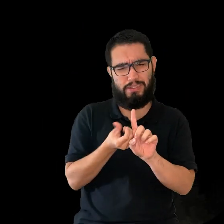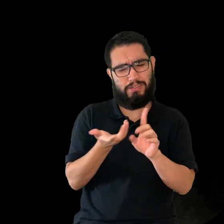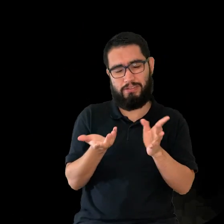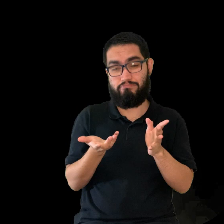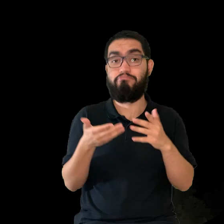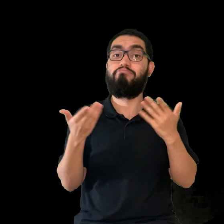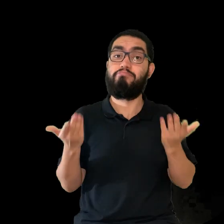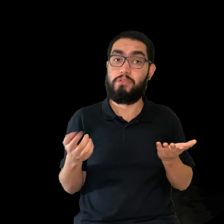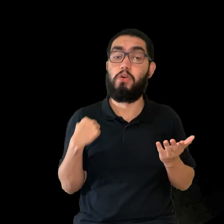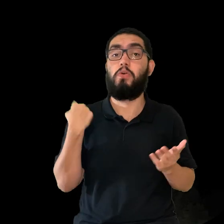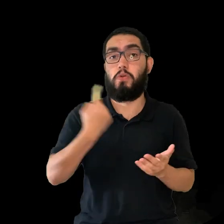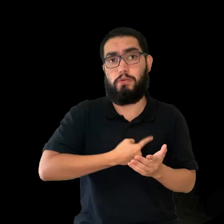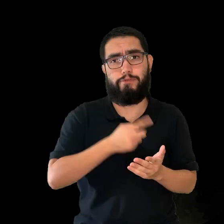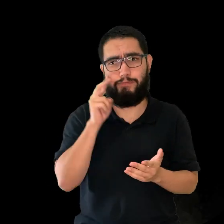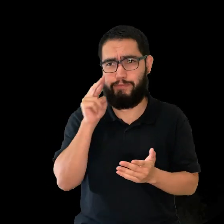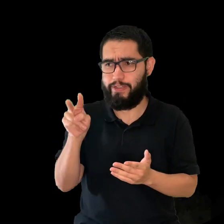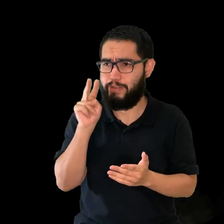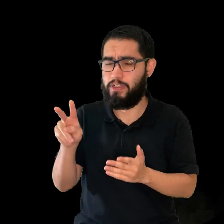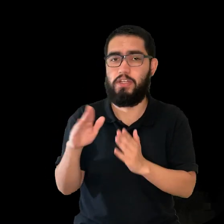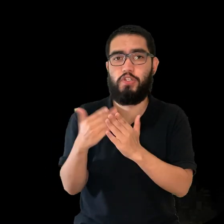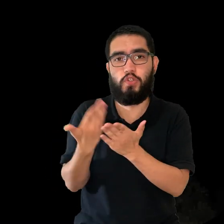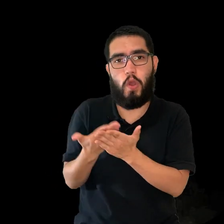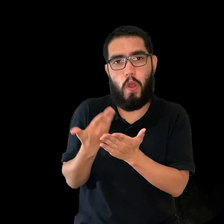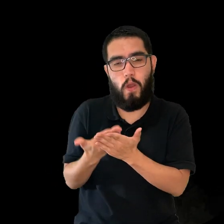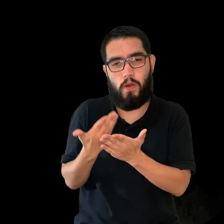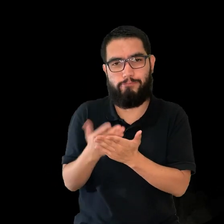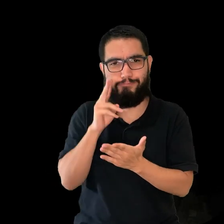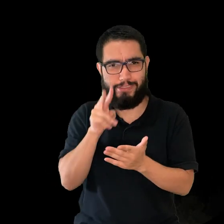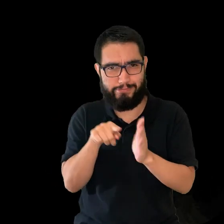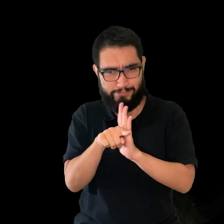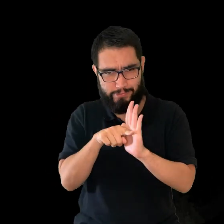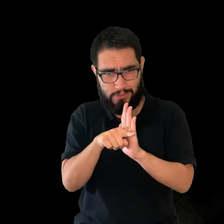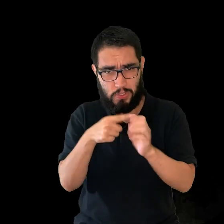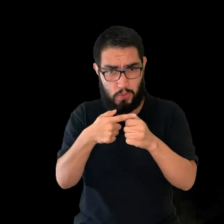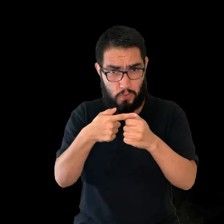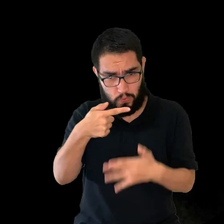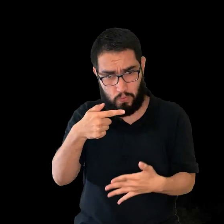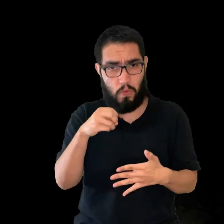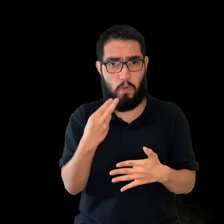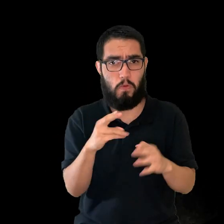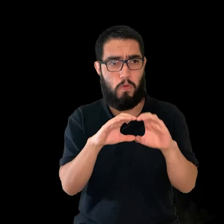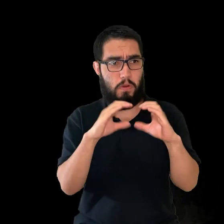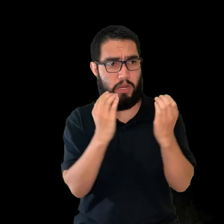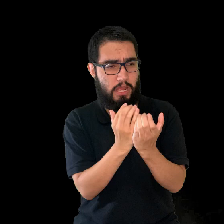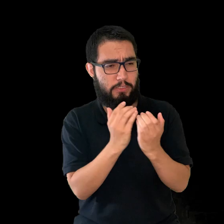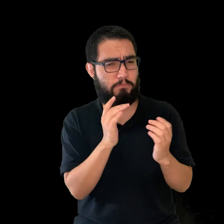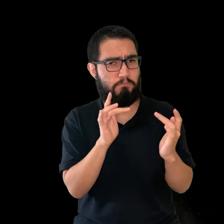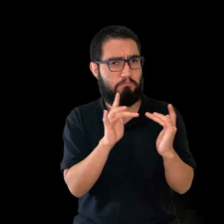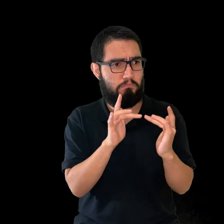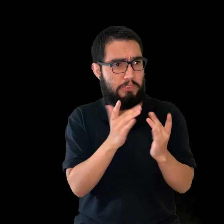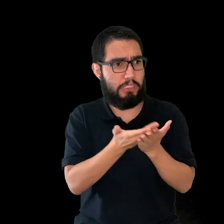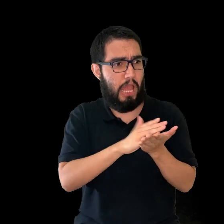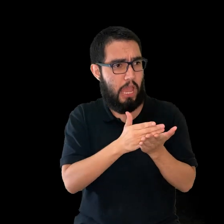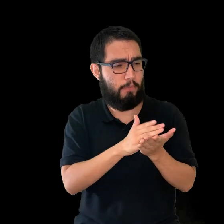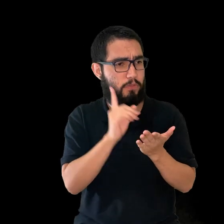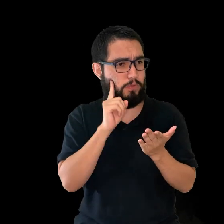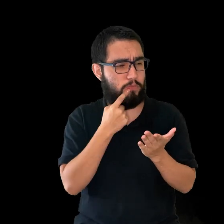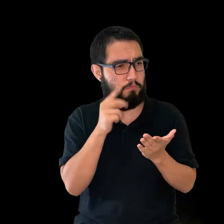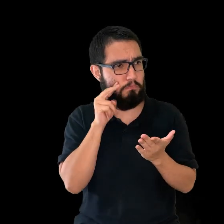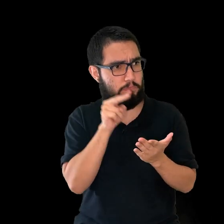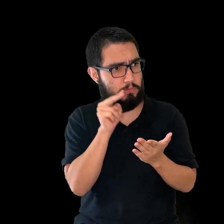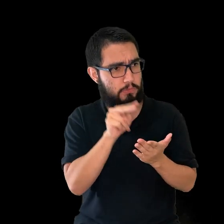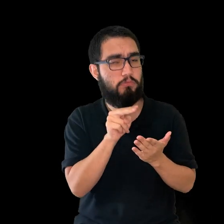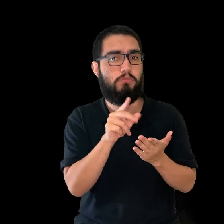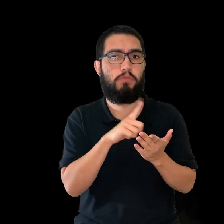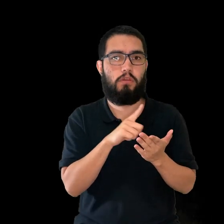meses. Então, nós temos muitas escolas. Se vocês pesquisarem no Google, nas comunidades com intérpretes, com